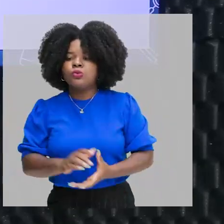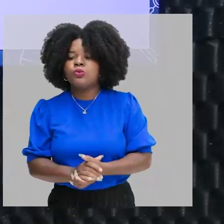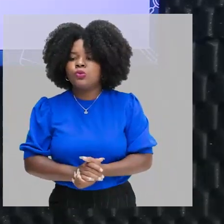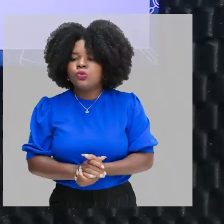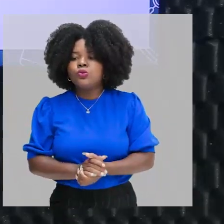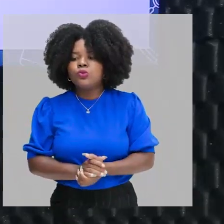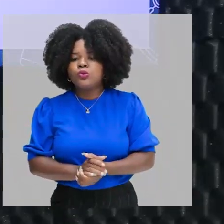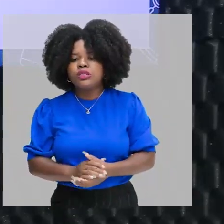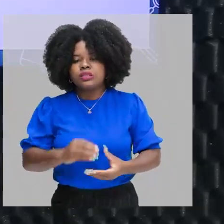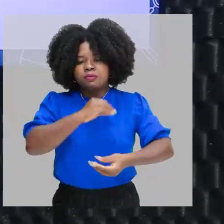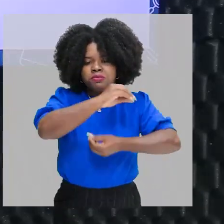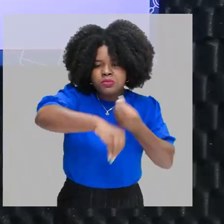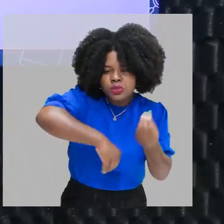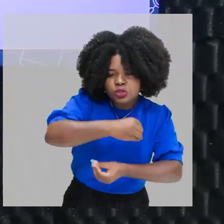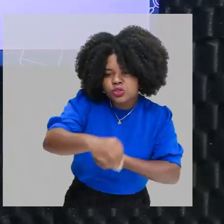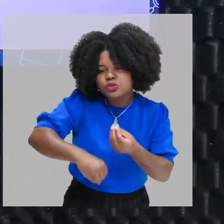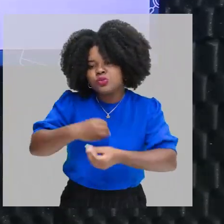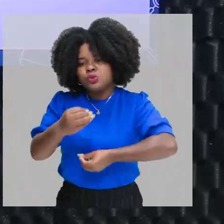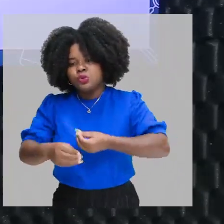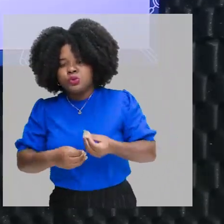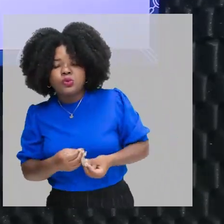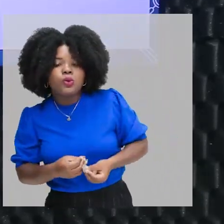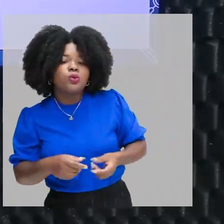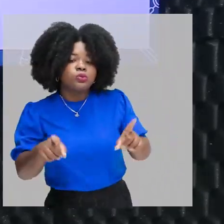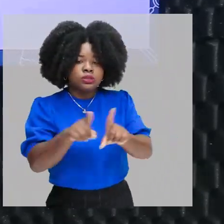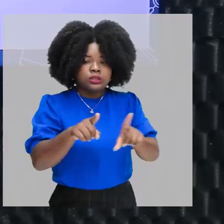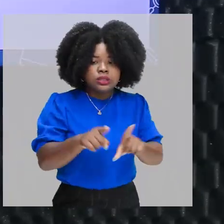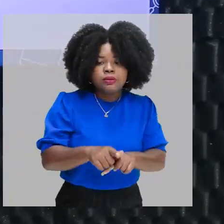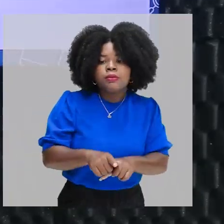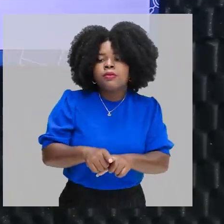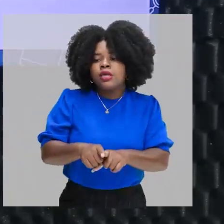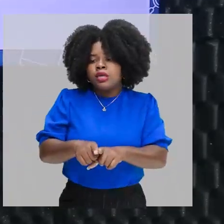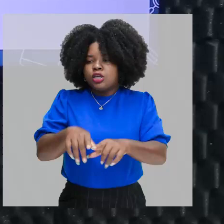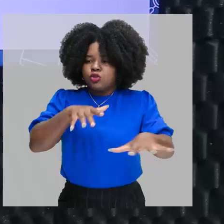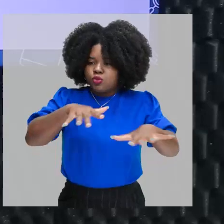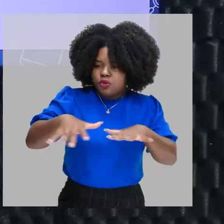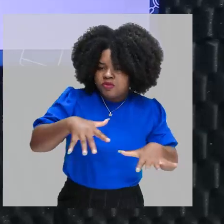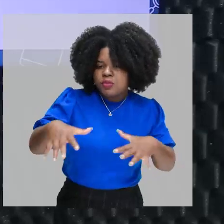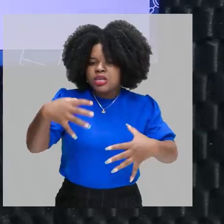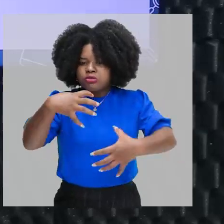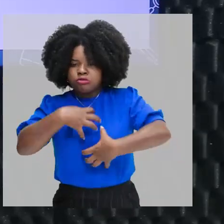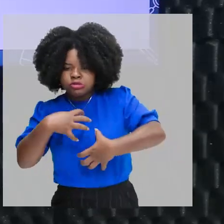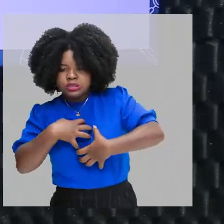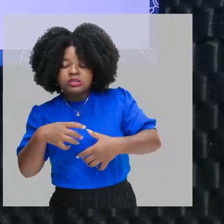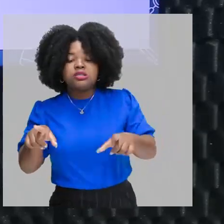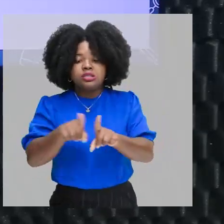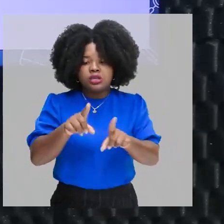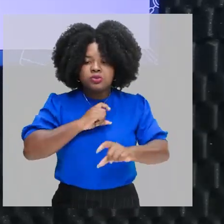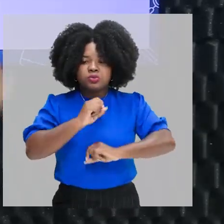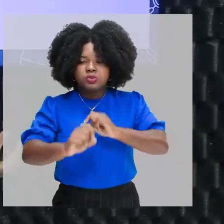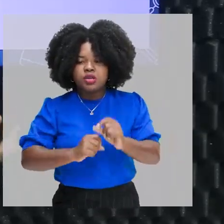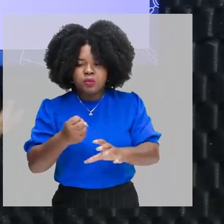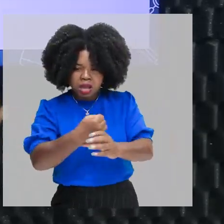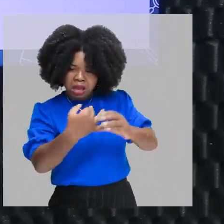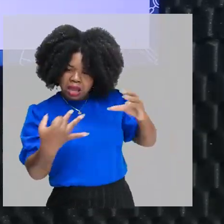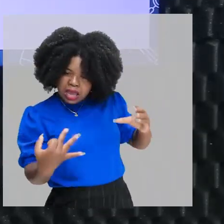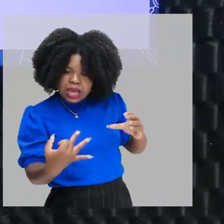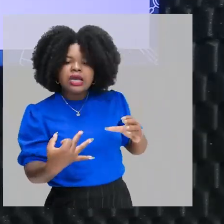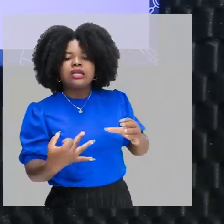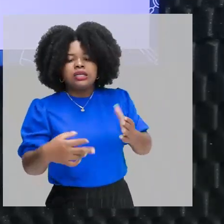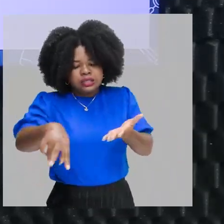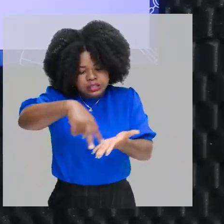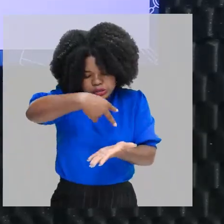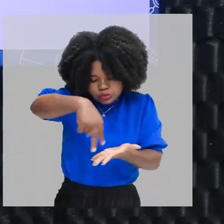uma batida um pouco mais sensual, um pouco mais romântica, quanto no estilo da dança. O reggae na Jamaica